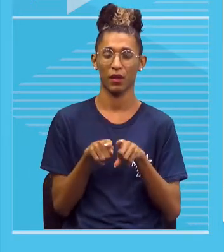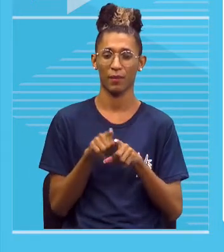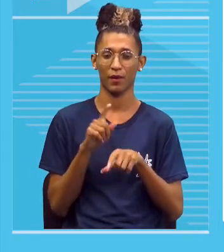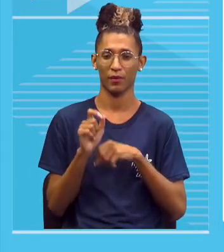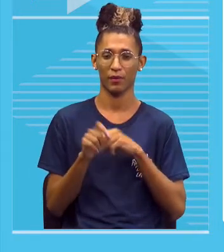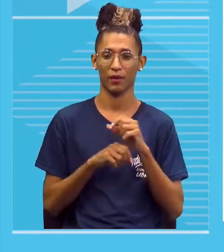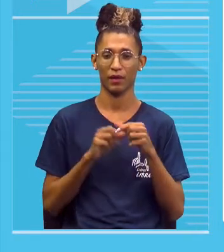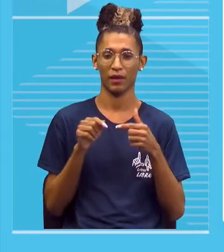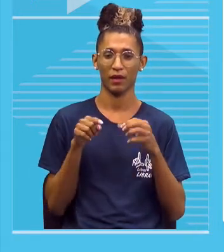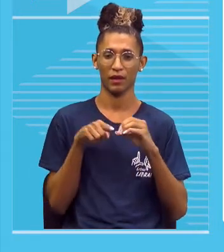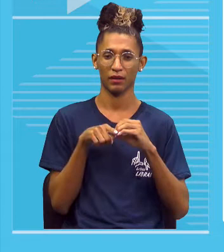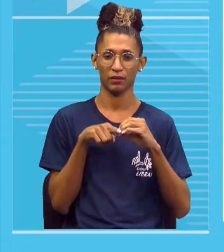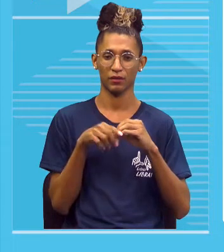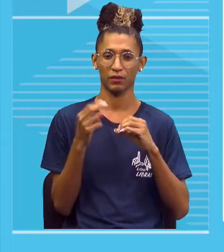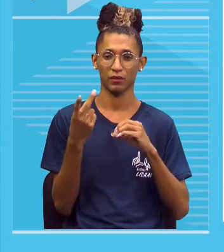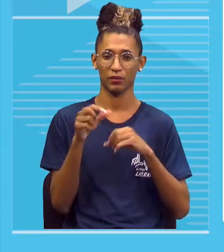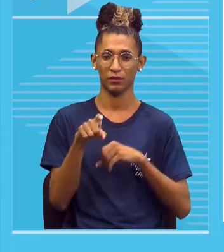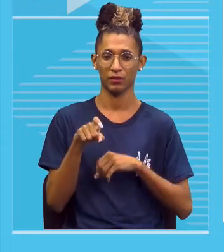2x 1